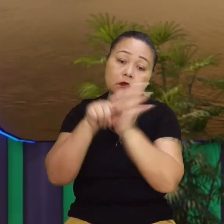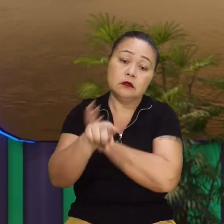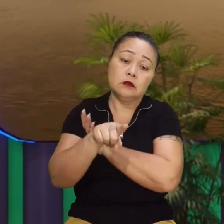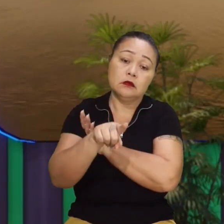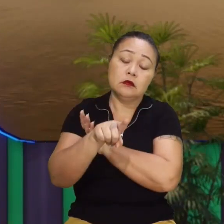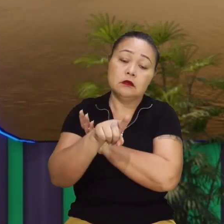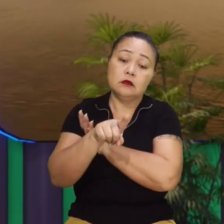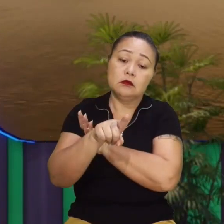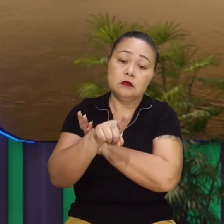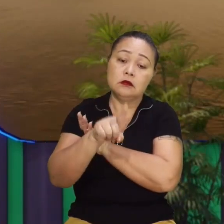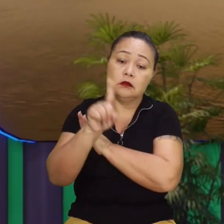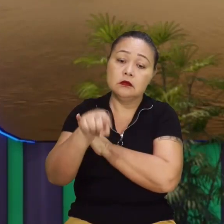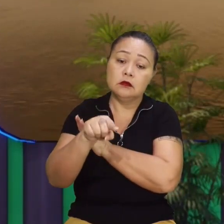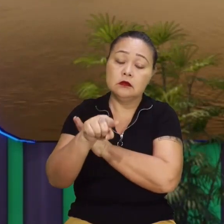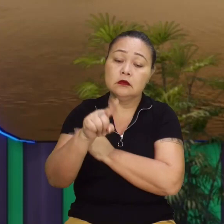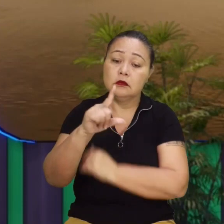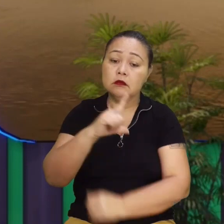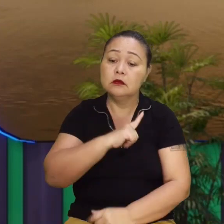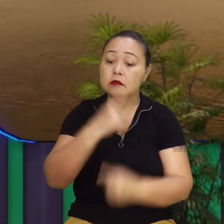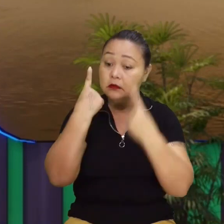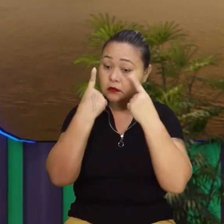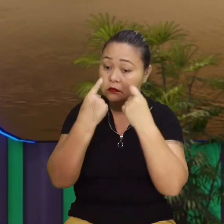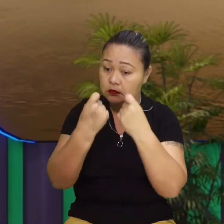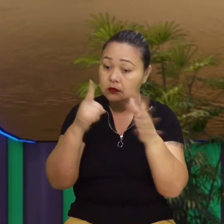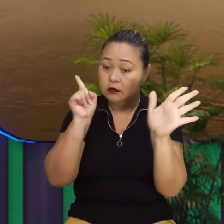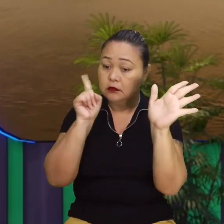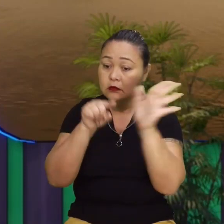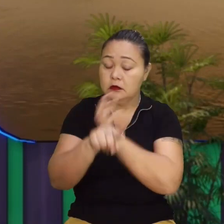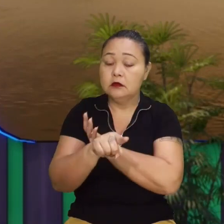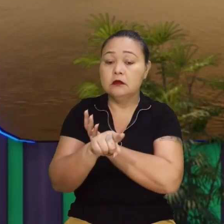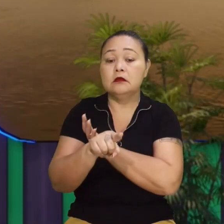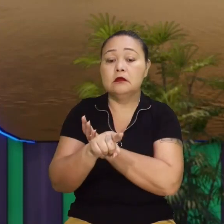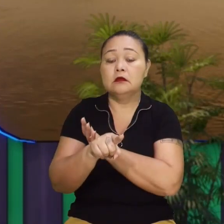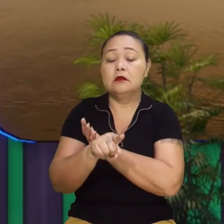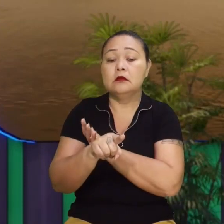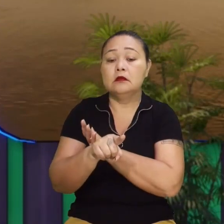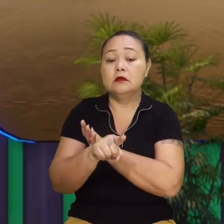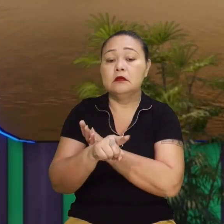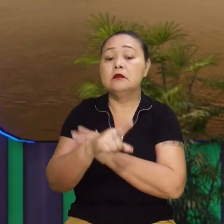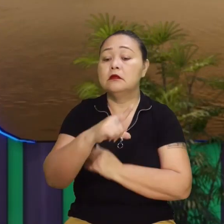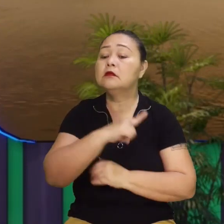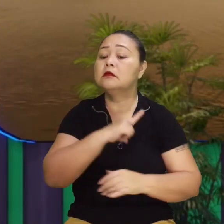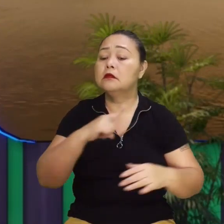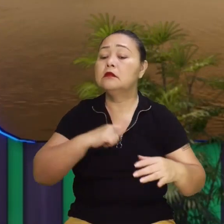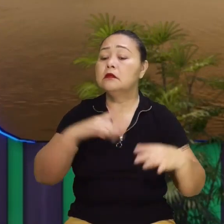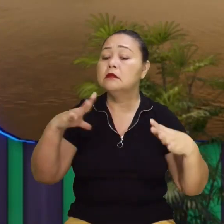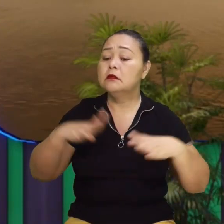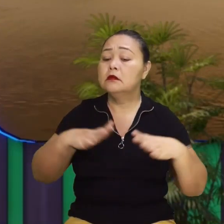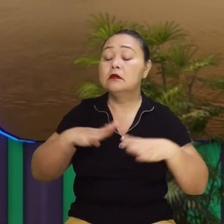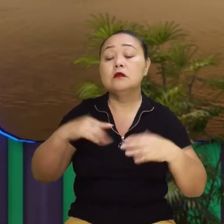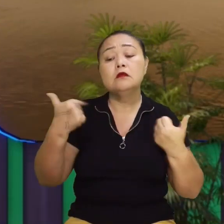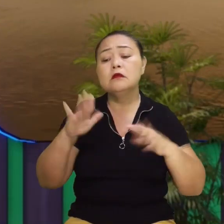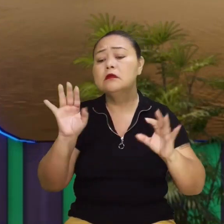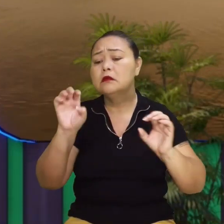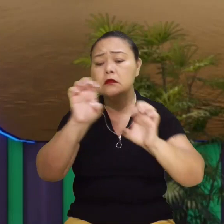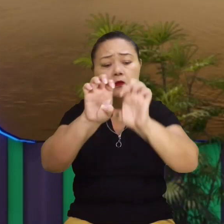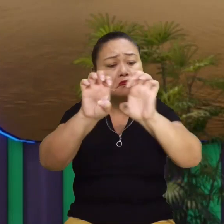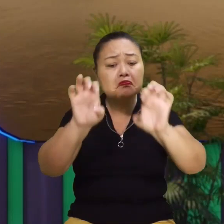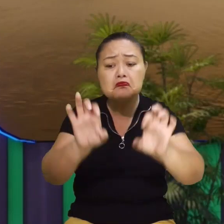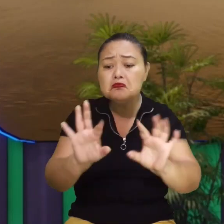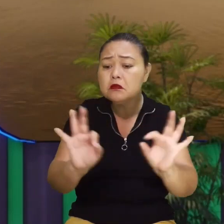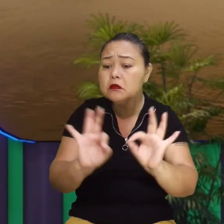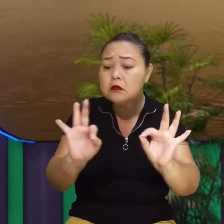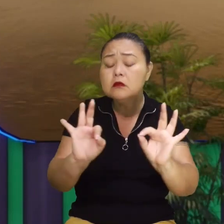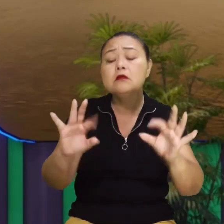ela é uma pergunta pertinente é interessante porque tem muitas cidades dessas não tem estrutura para ser